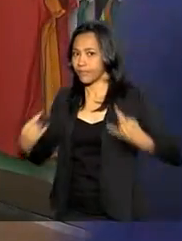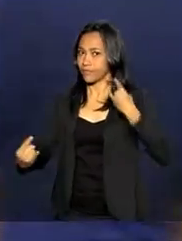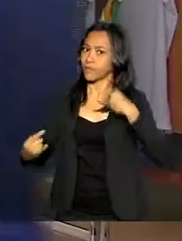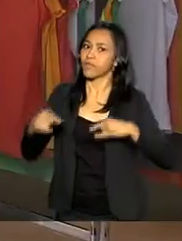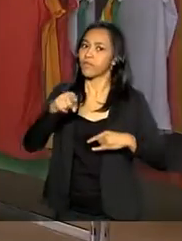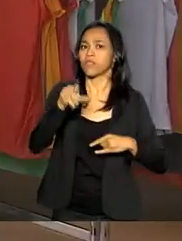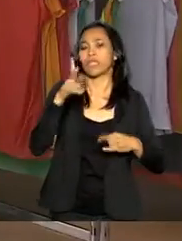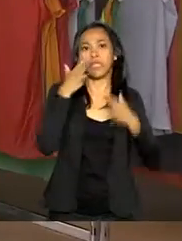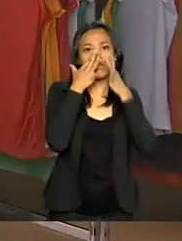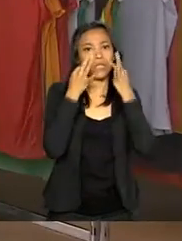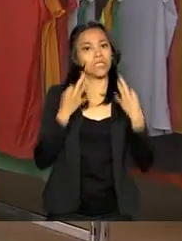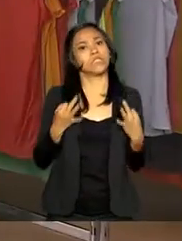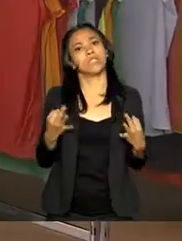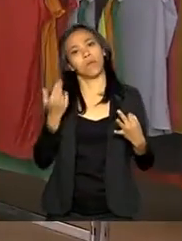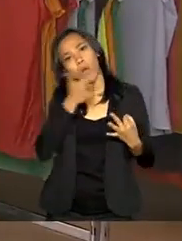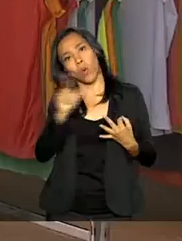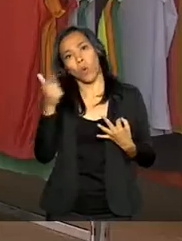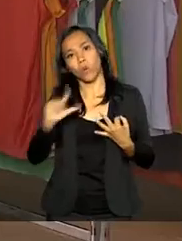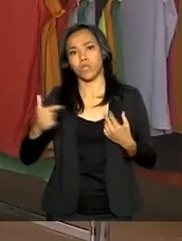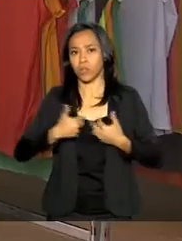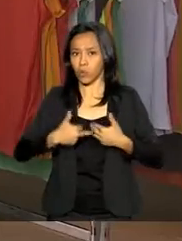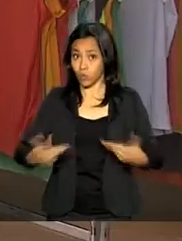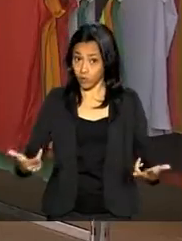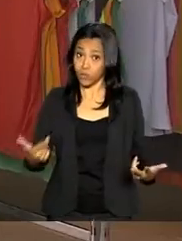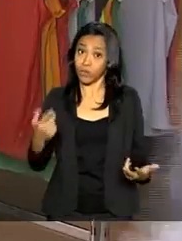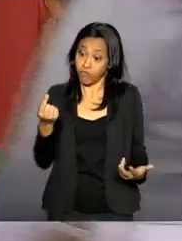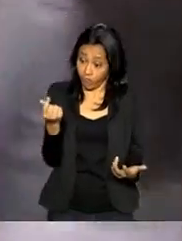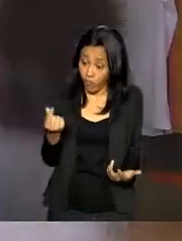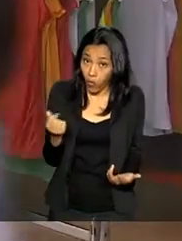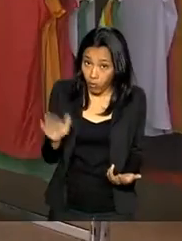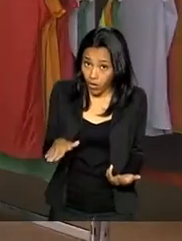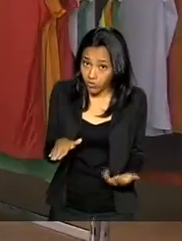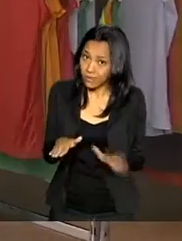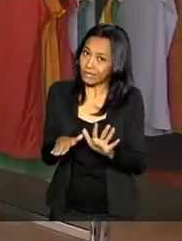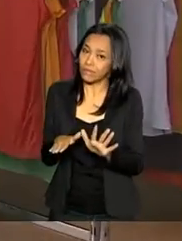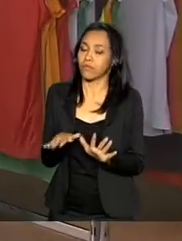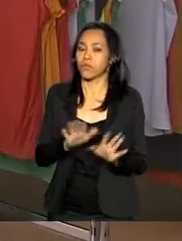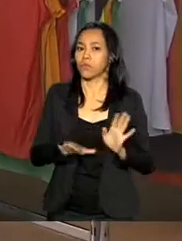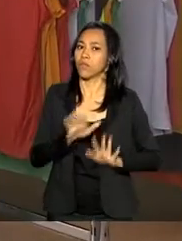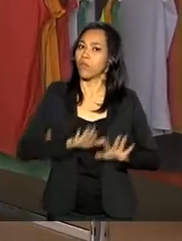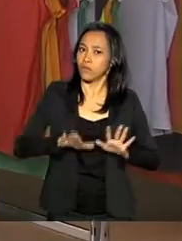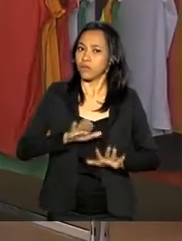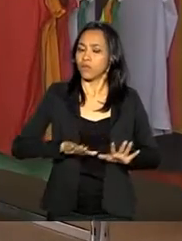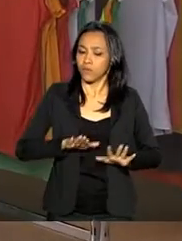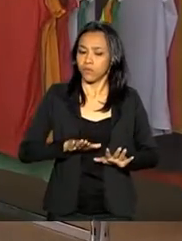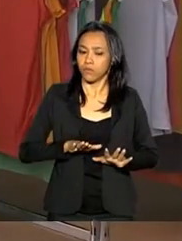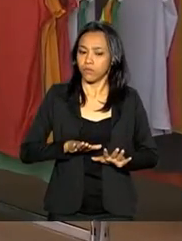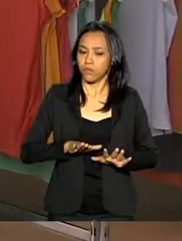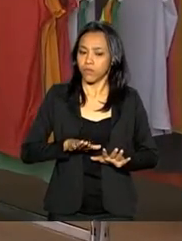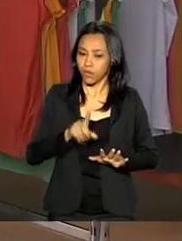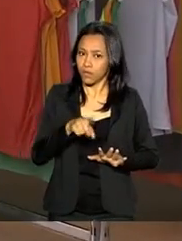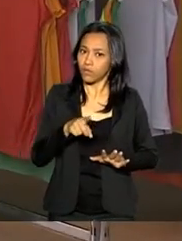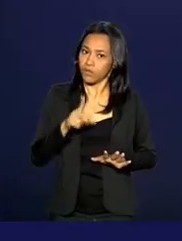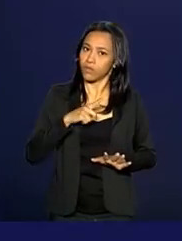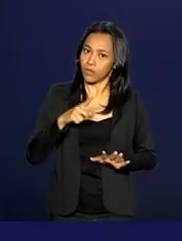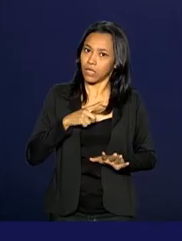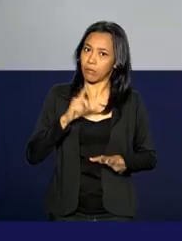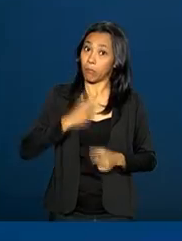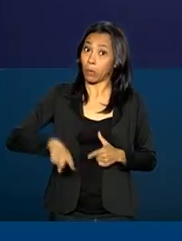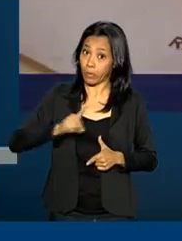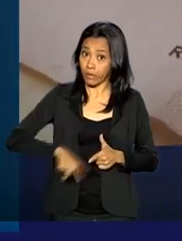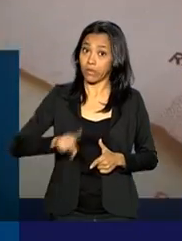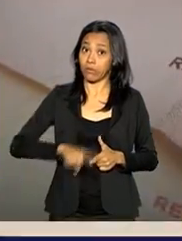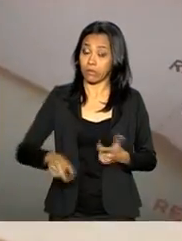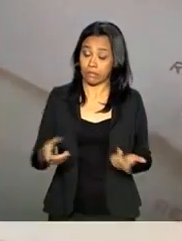outros fatores além do preço baixo é preciso muito cuidado para a black friday não virá black fraude o